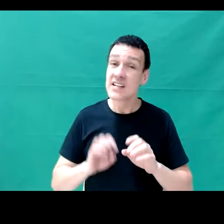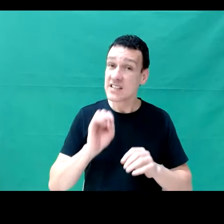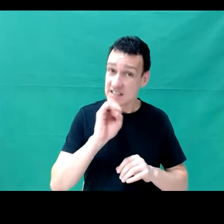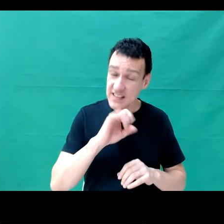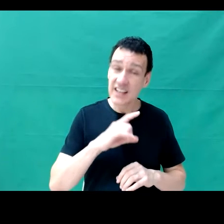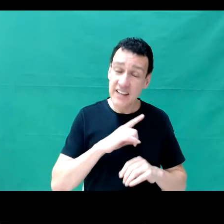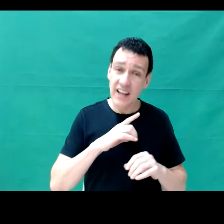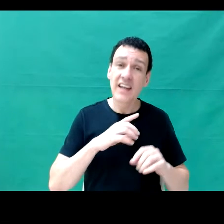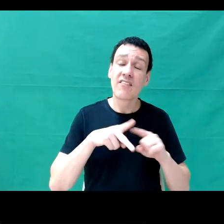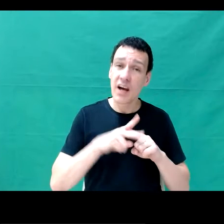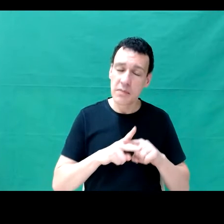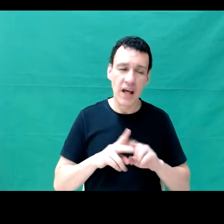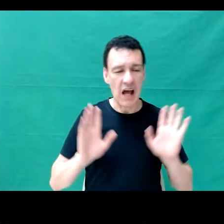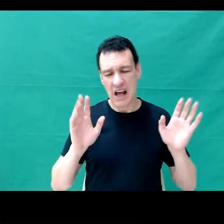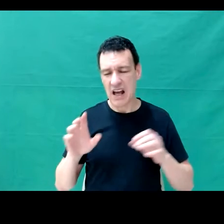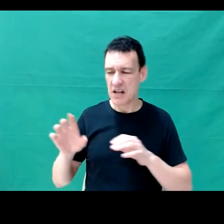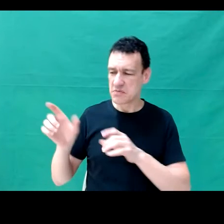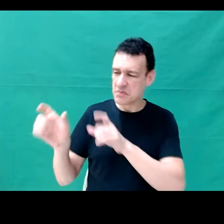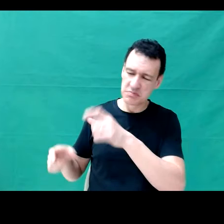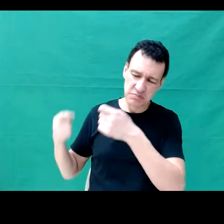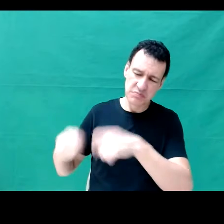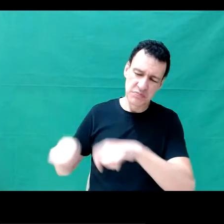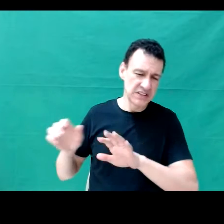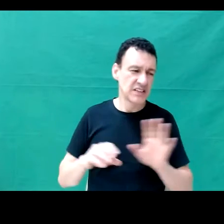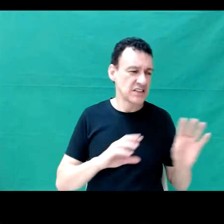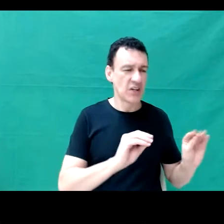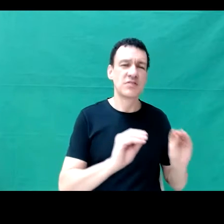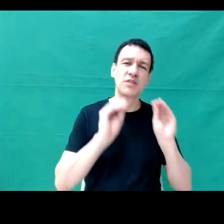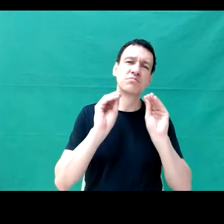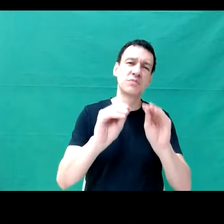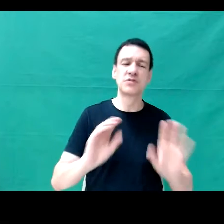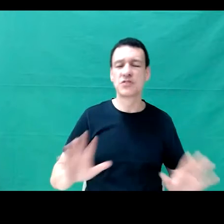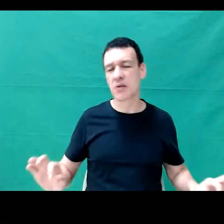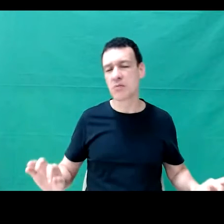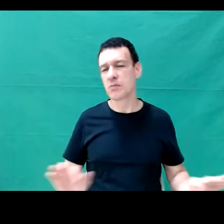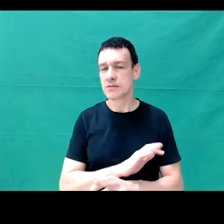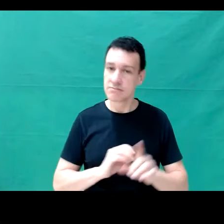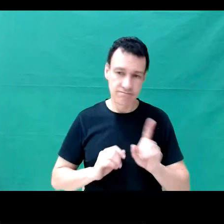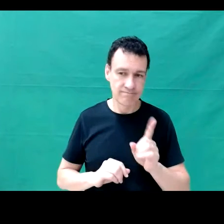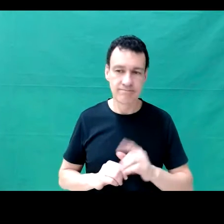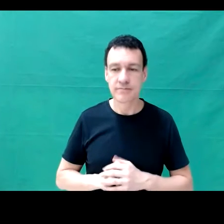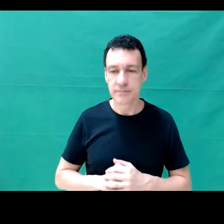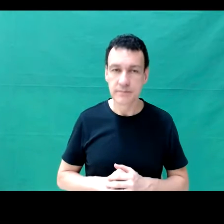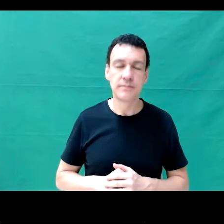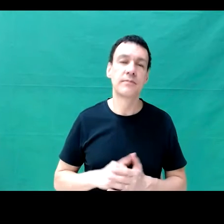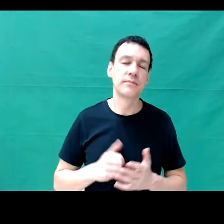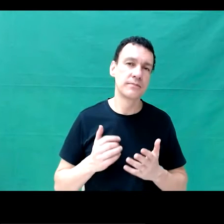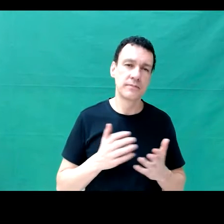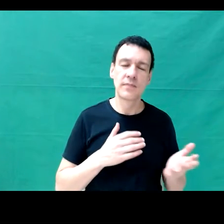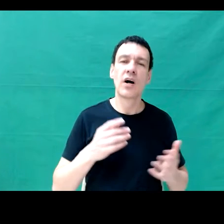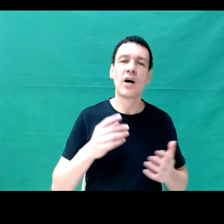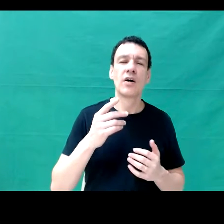ferramentas milagrosas. O Access Core, né, ele é uma criação da Deck System também, como o Axie, né, e ele também